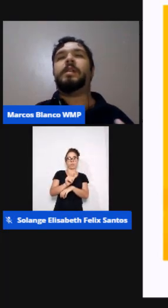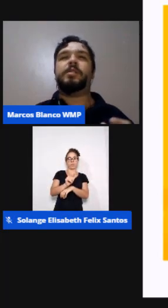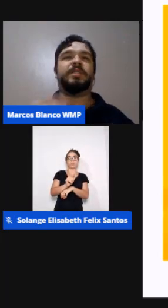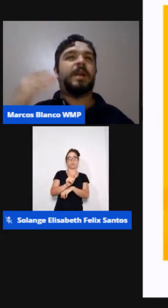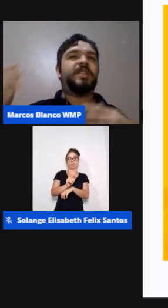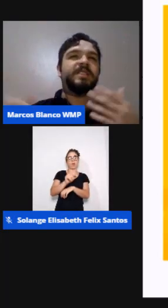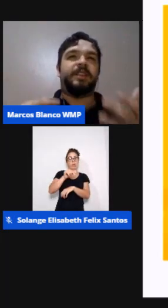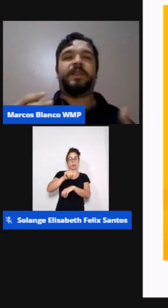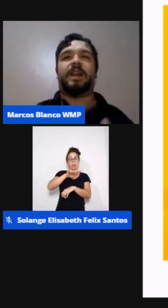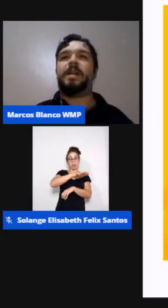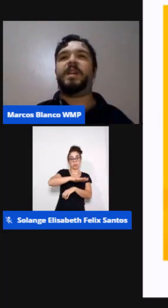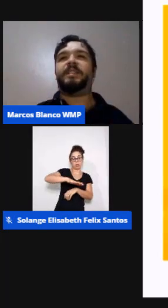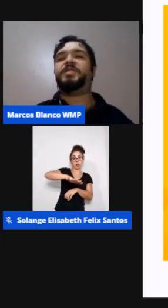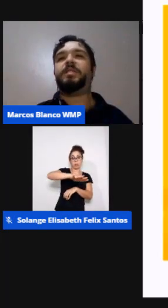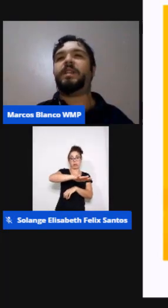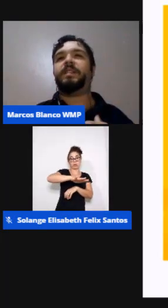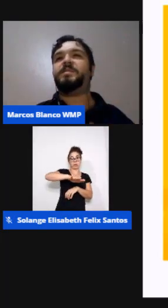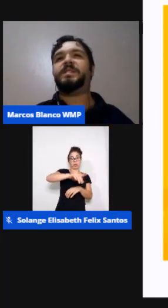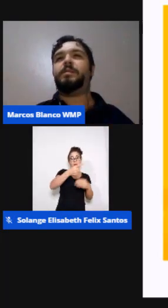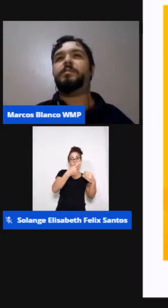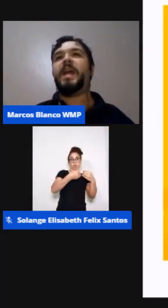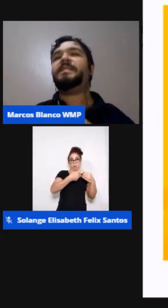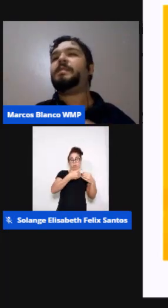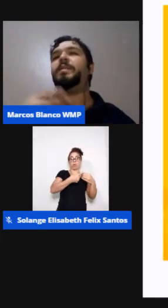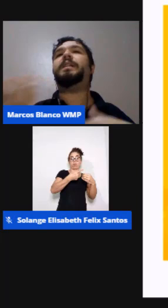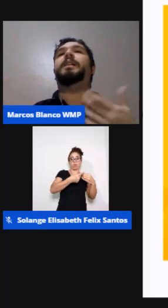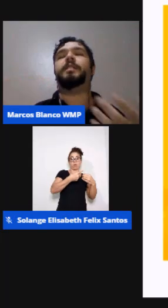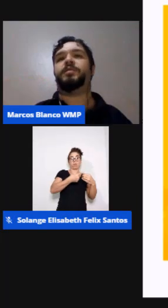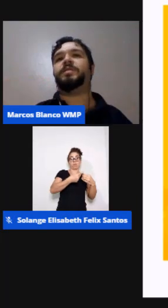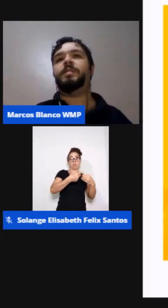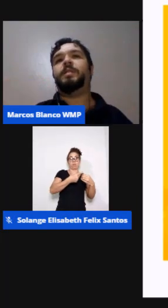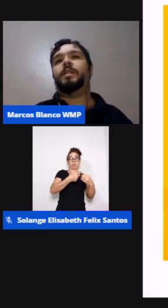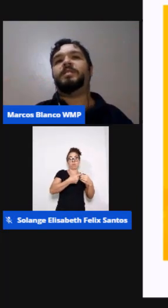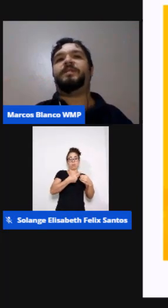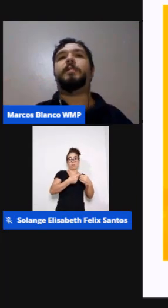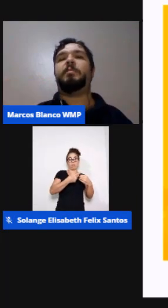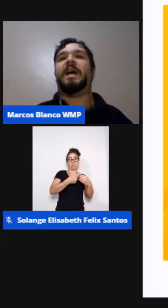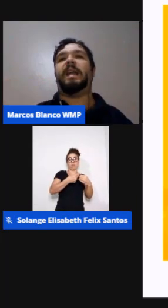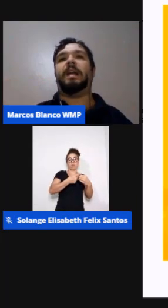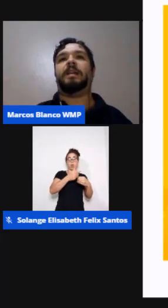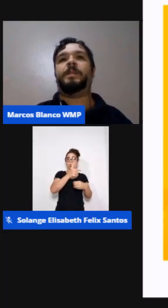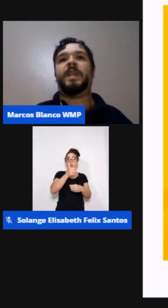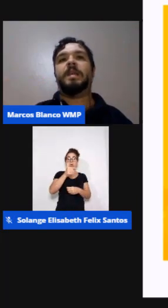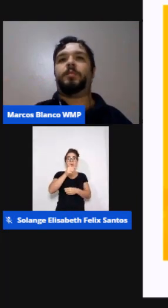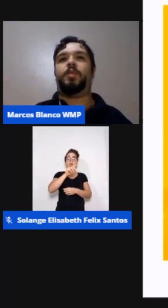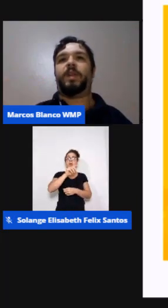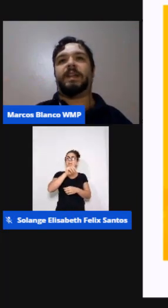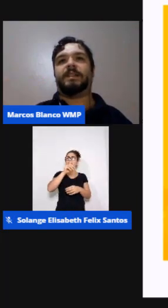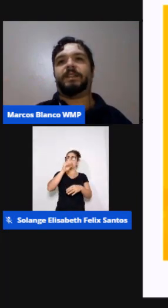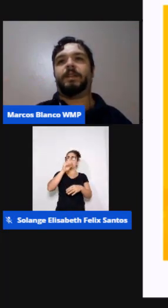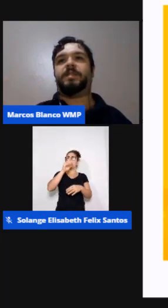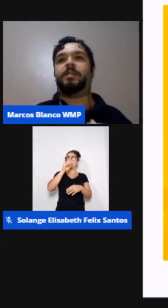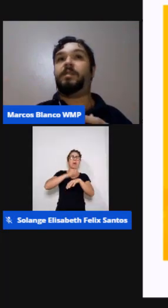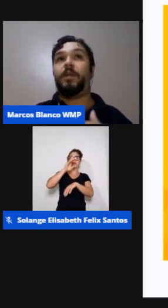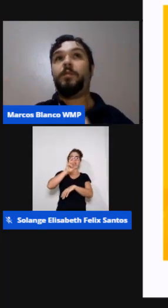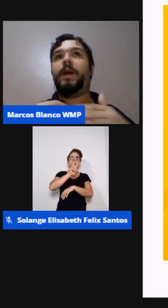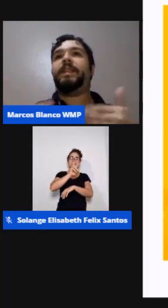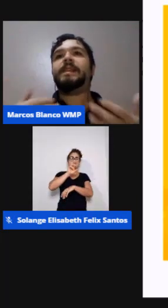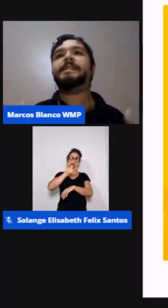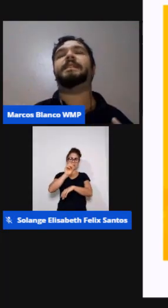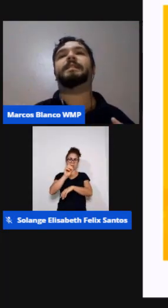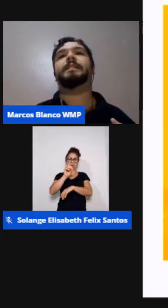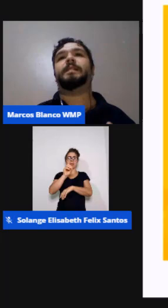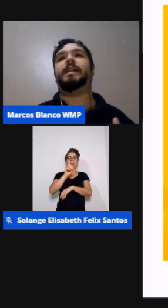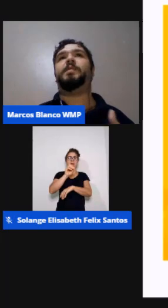urbano. Eu acabei esquecendo de falar, mas a gente não tem transmissão há mais de 50 anos de febre amarela por Aedes aegypti. Então,